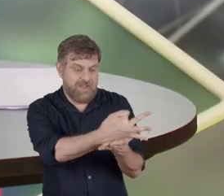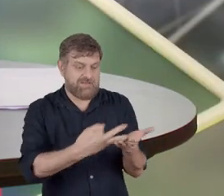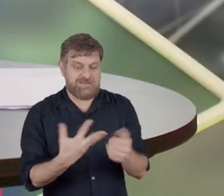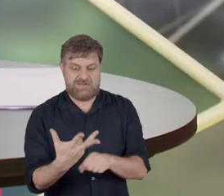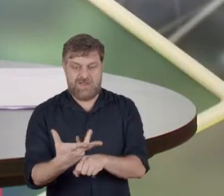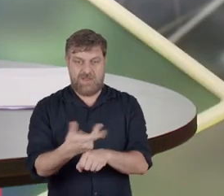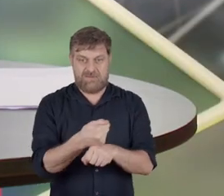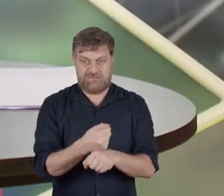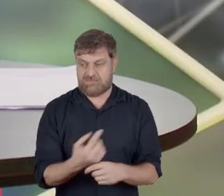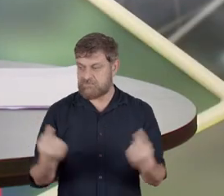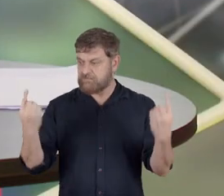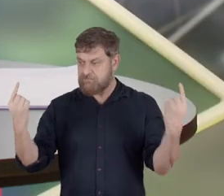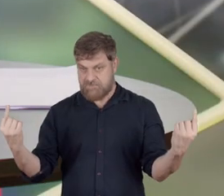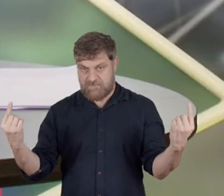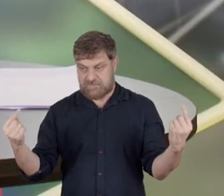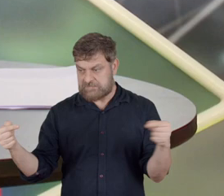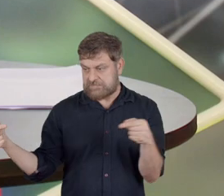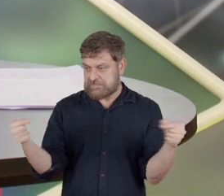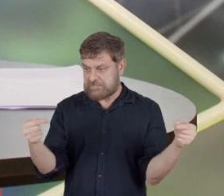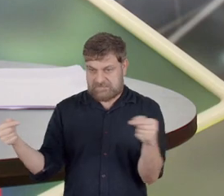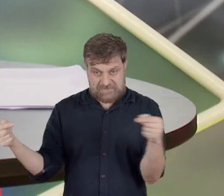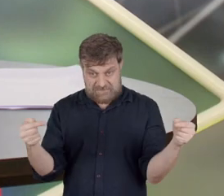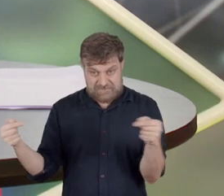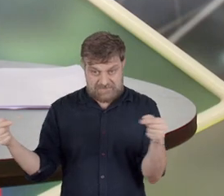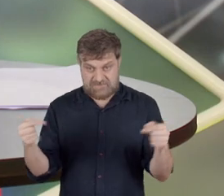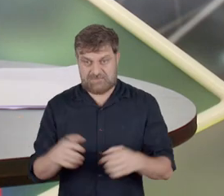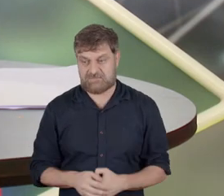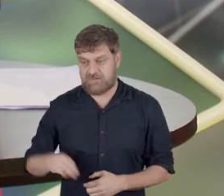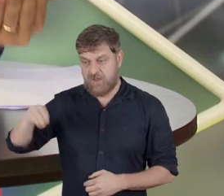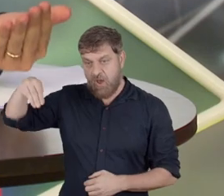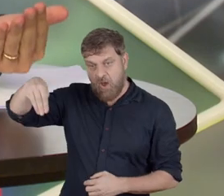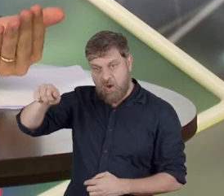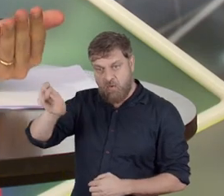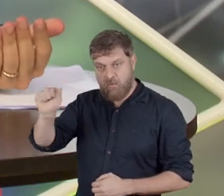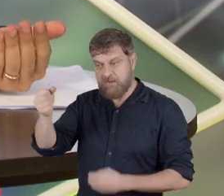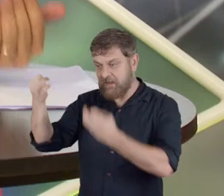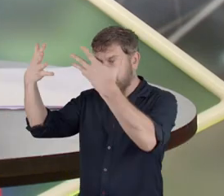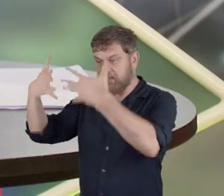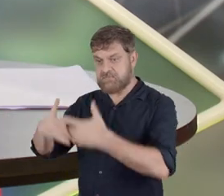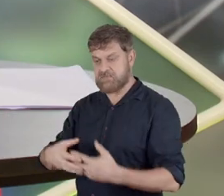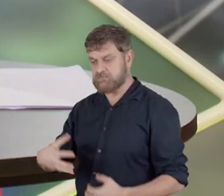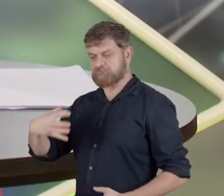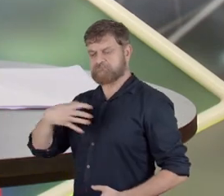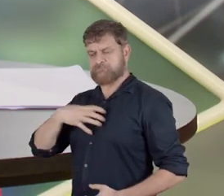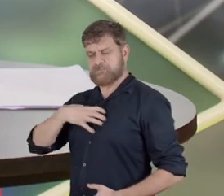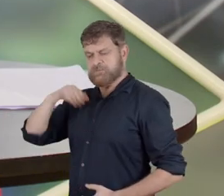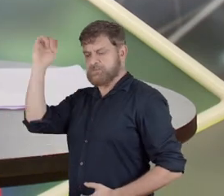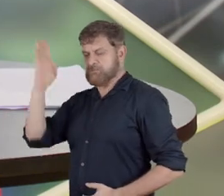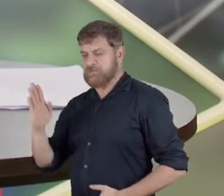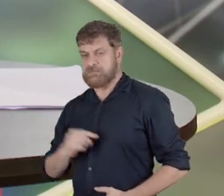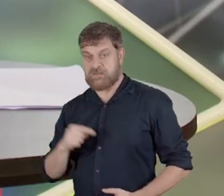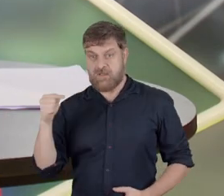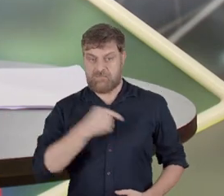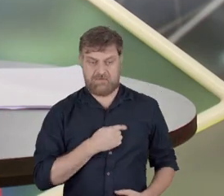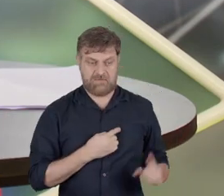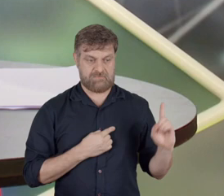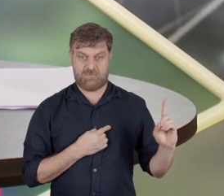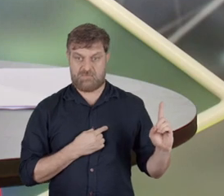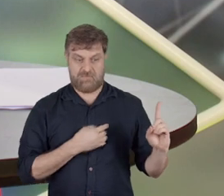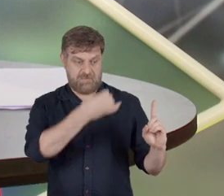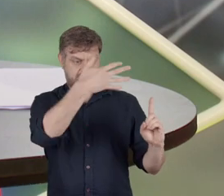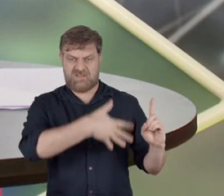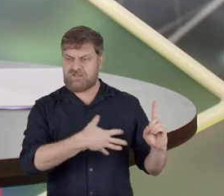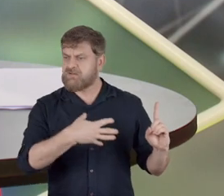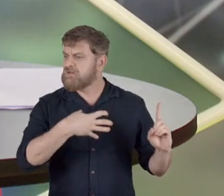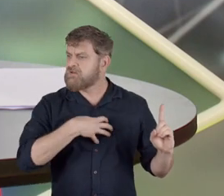eles se discutem, né, o tempo inteiro. Mário alegando a necessidade de ser brasileiro e Drummond alegando que a questão não